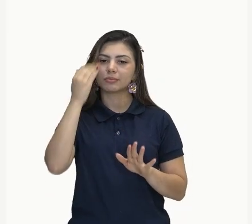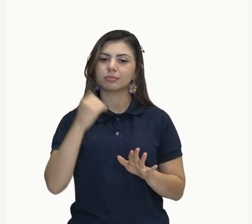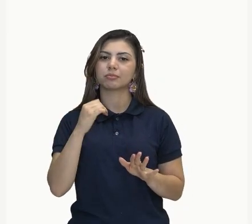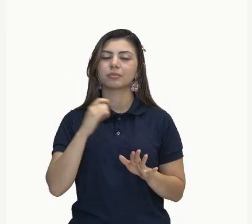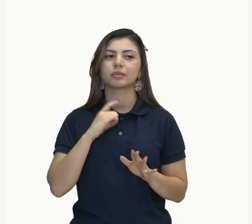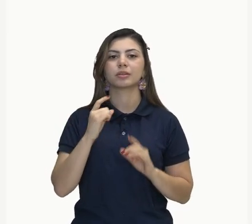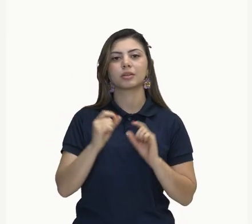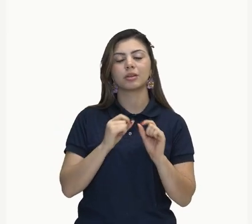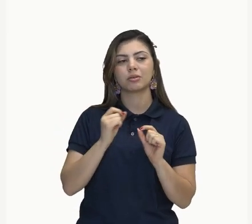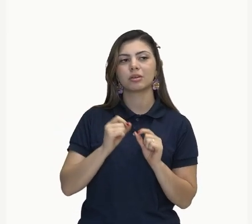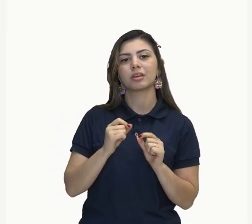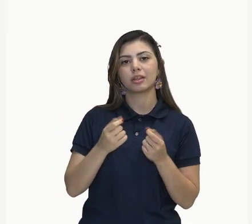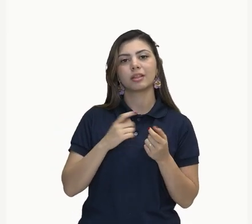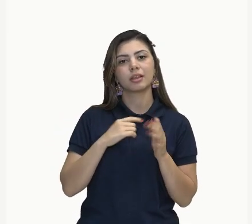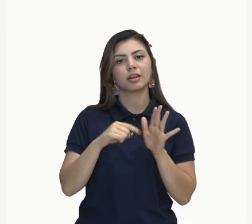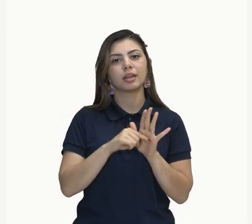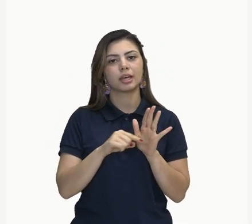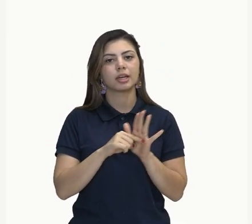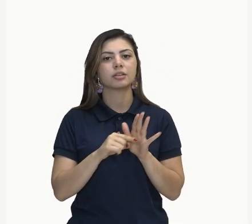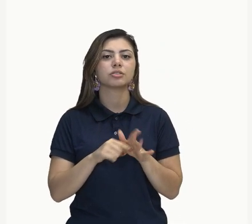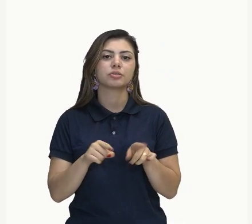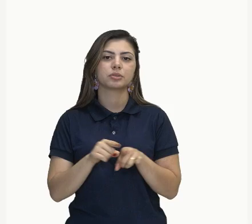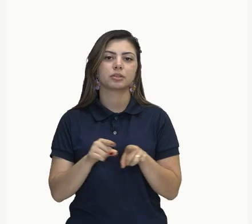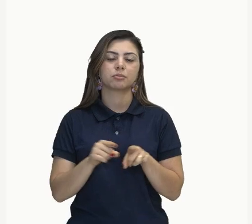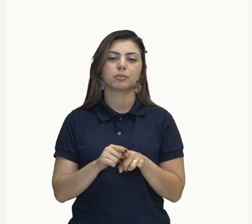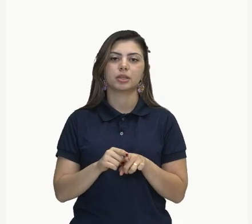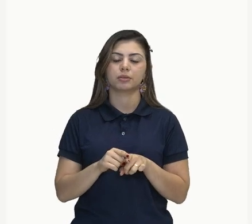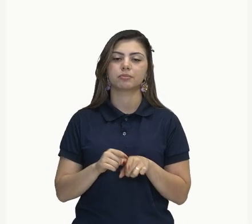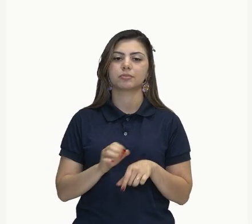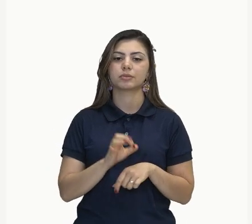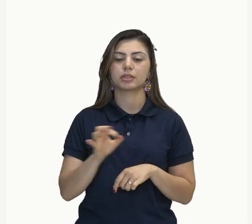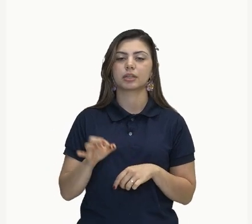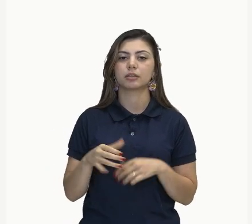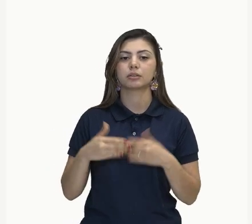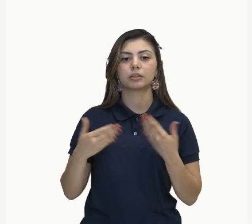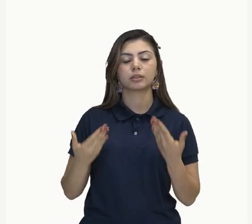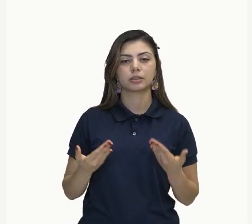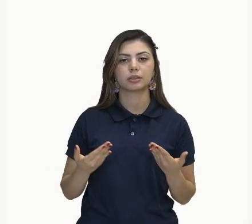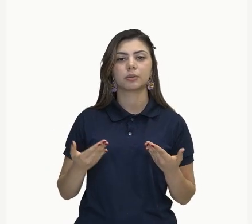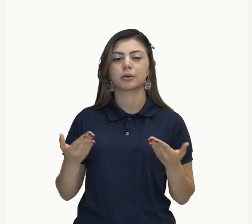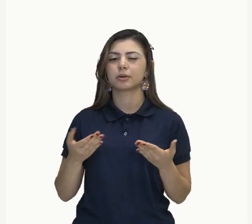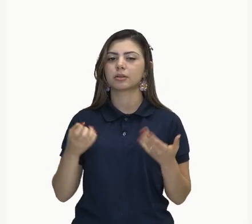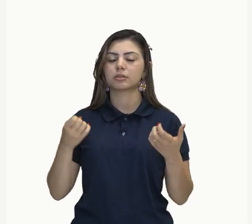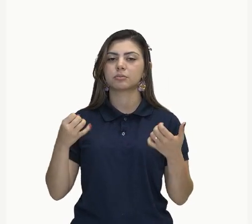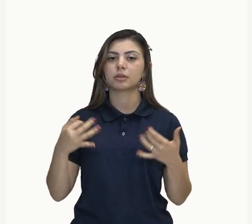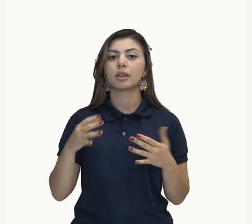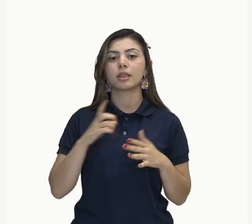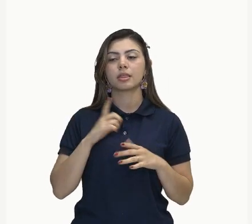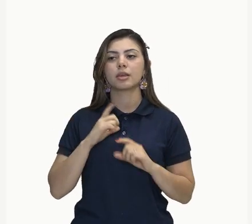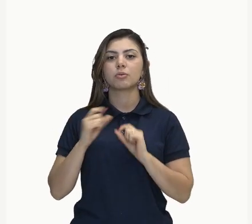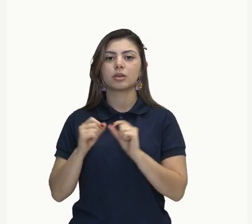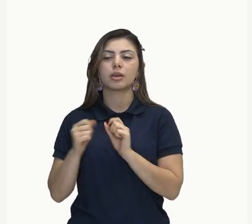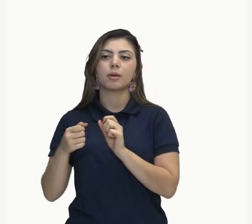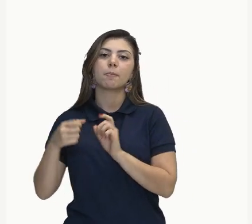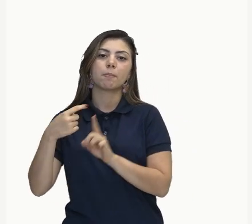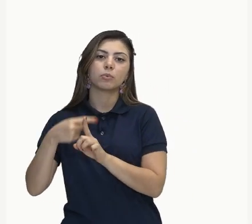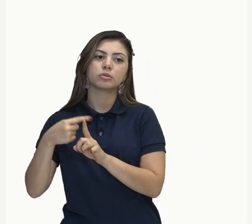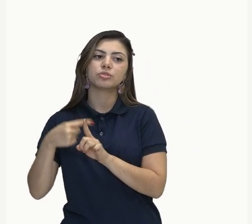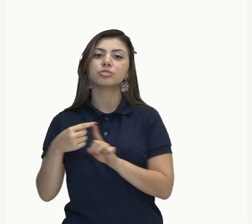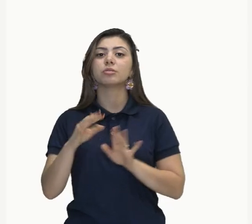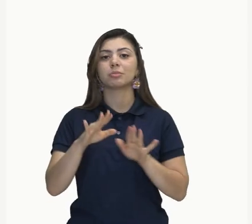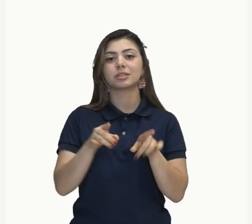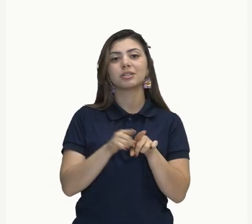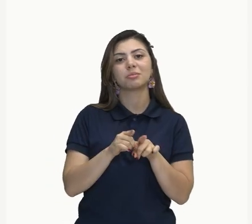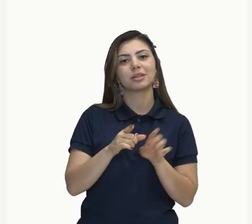Milton Santos já nos trouxe essa visão. Vai ter ainda os benefícios e os malefícios da